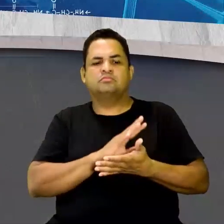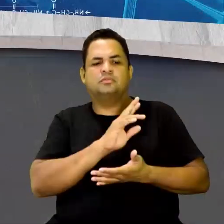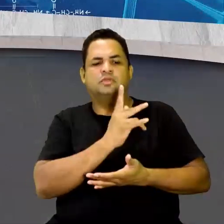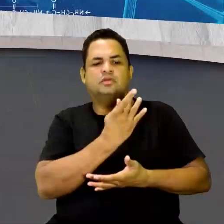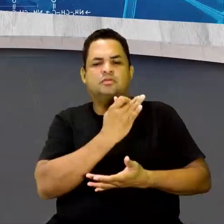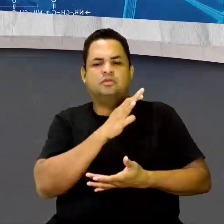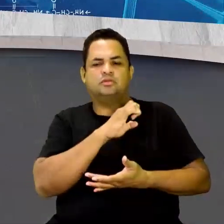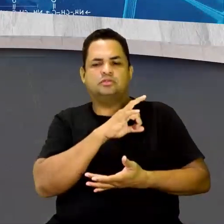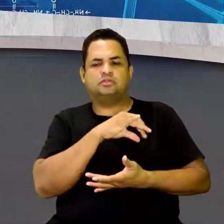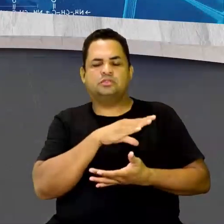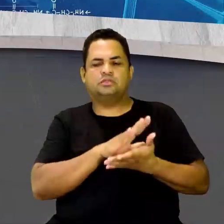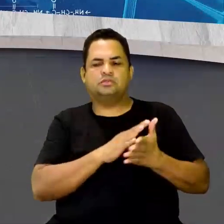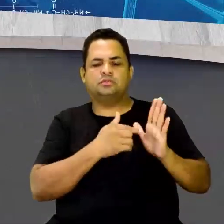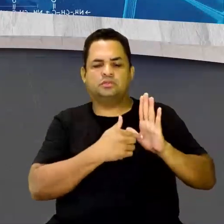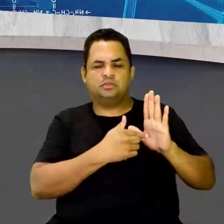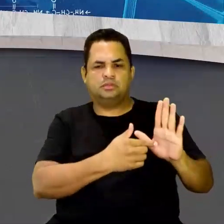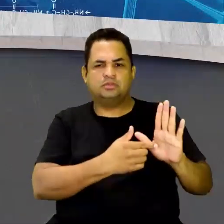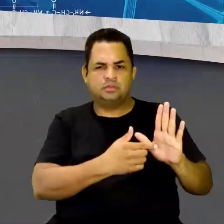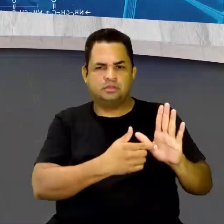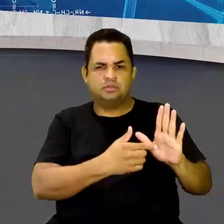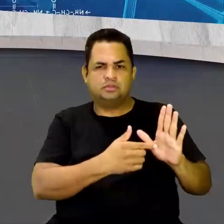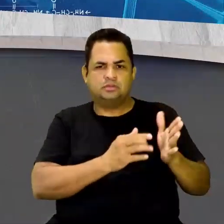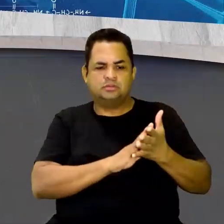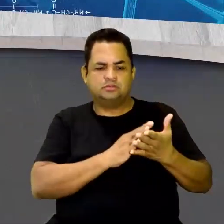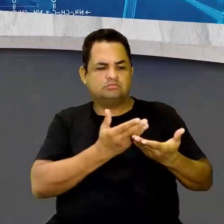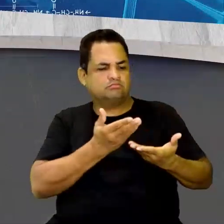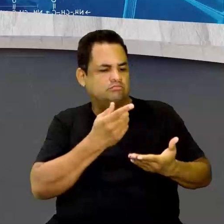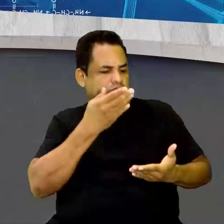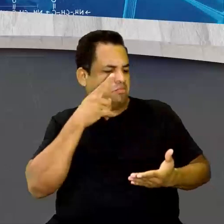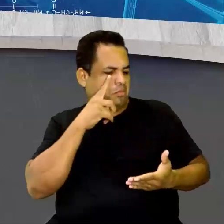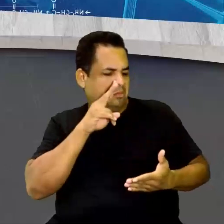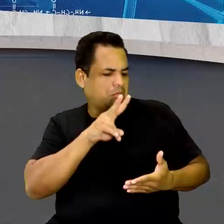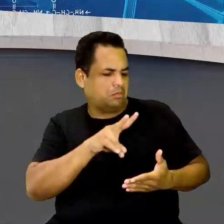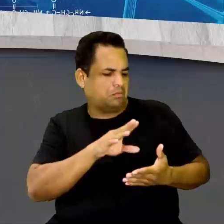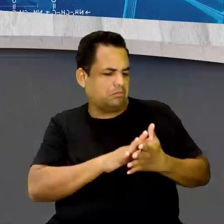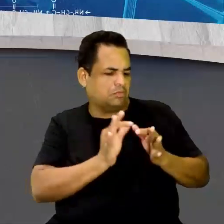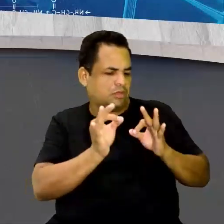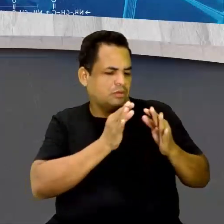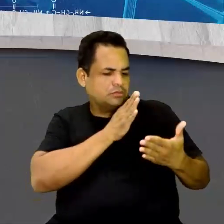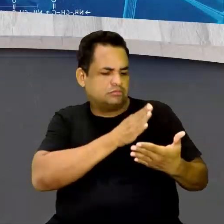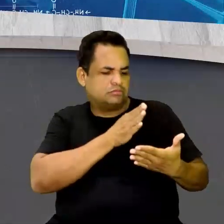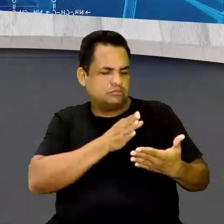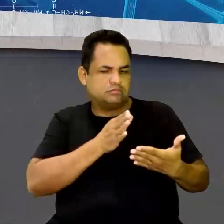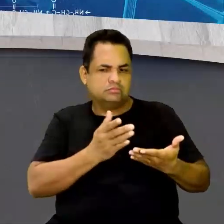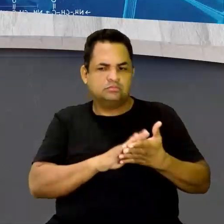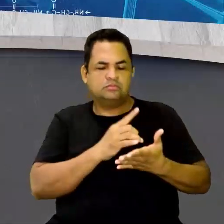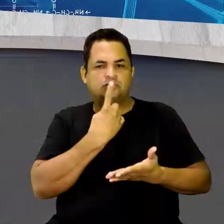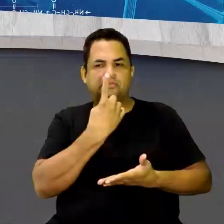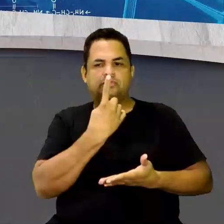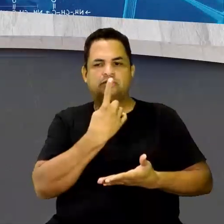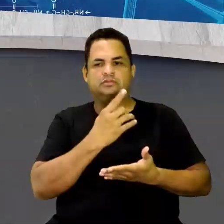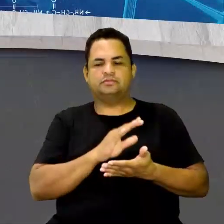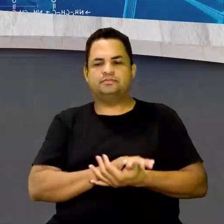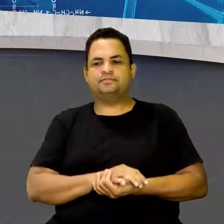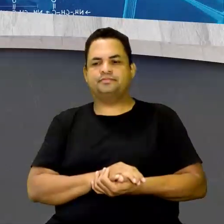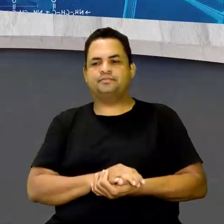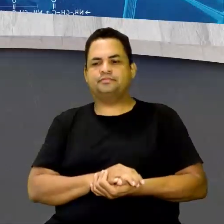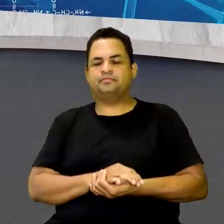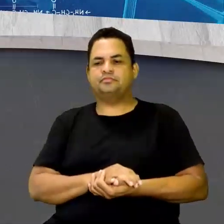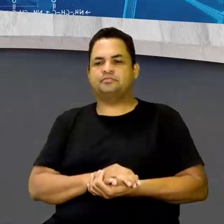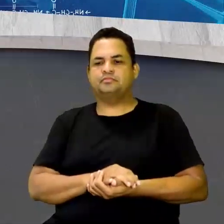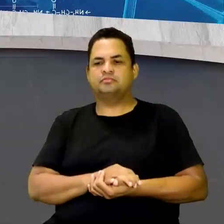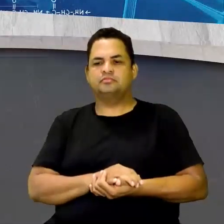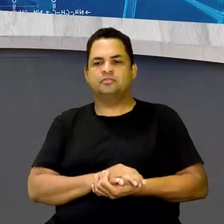é só apresentar um único aspecto, ou seja, uma única fase, né? Quando eu visualizo. O caso